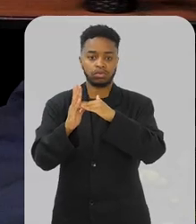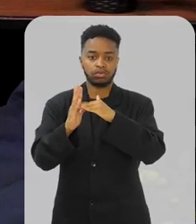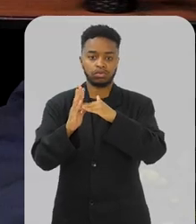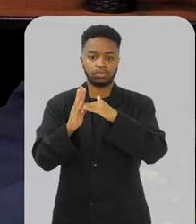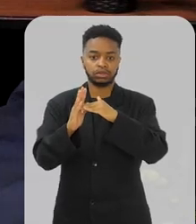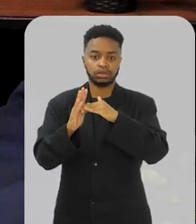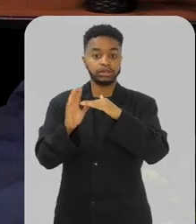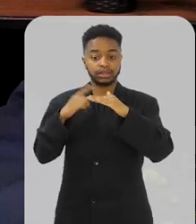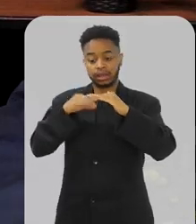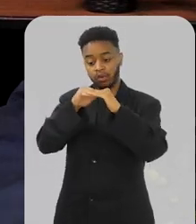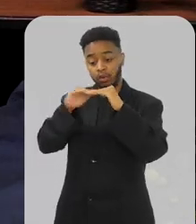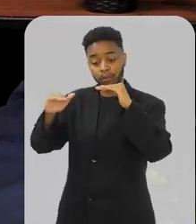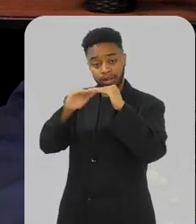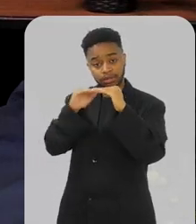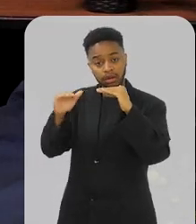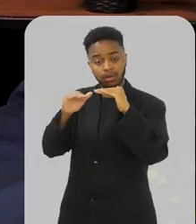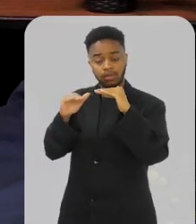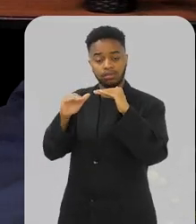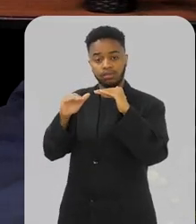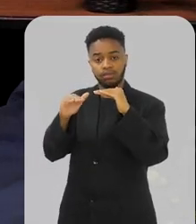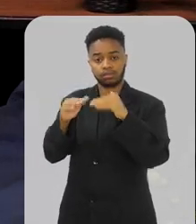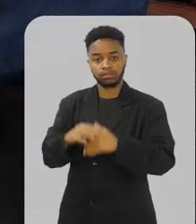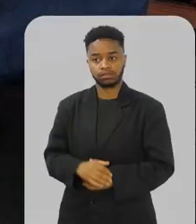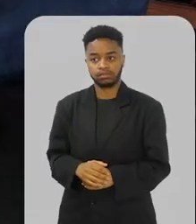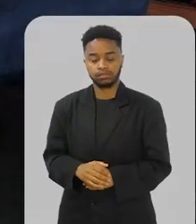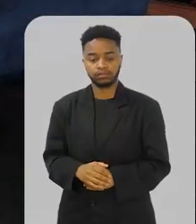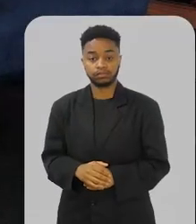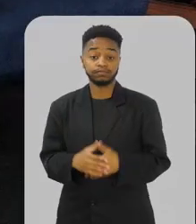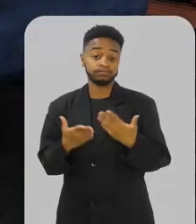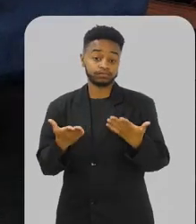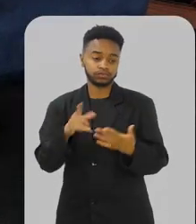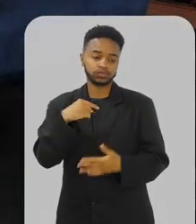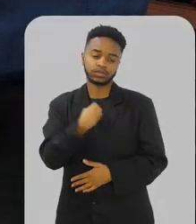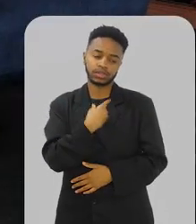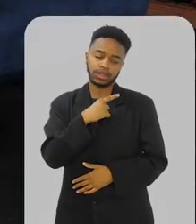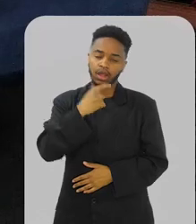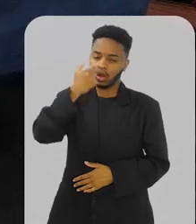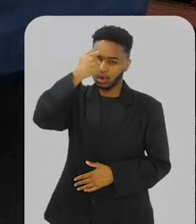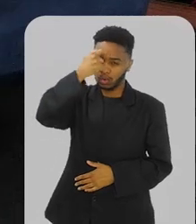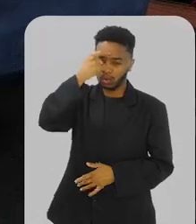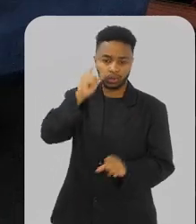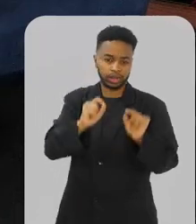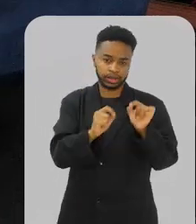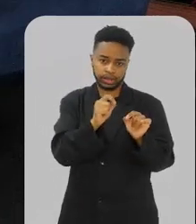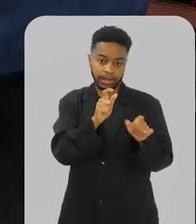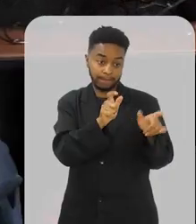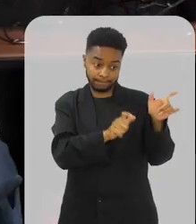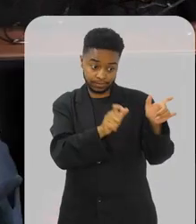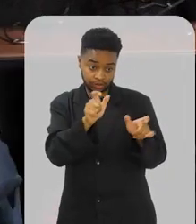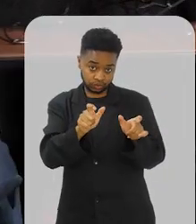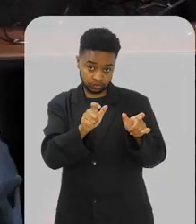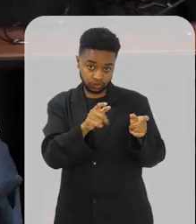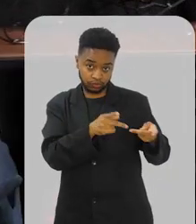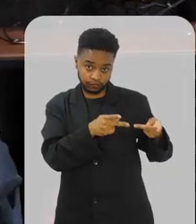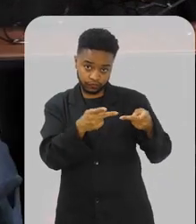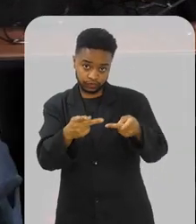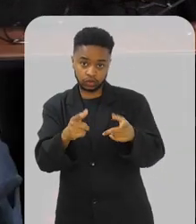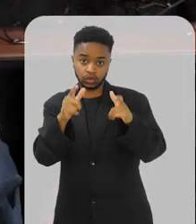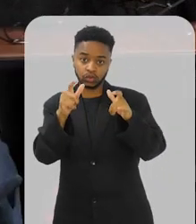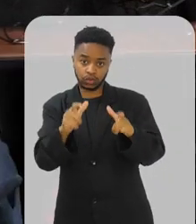daquela zonalidade daquele local. Mas nós temos consciência que, inclusive, as pessoas que vão ao